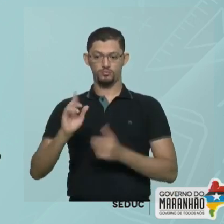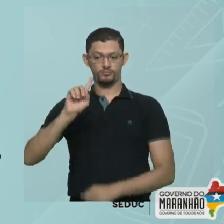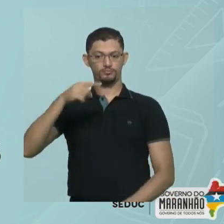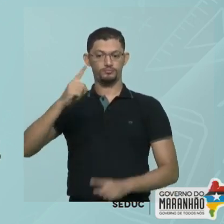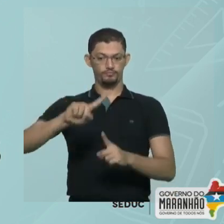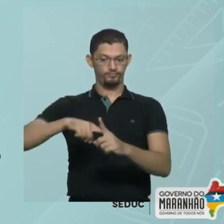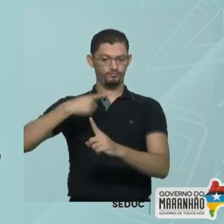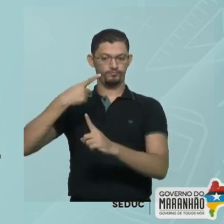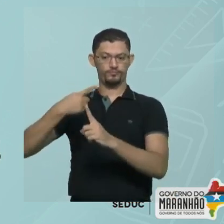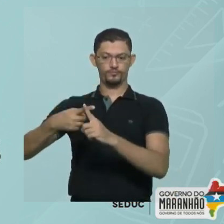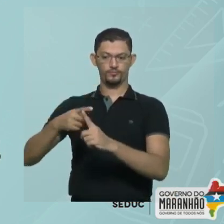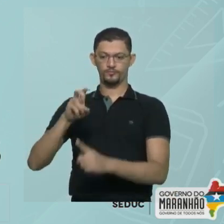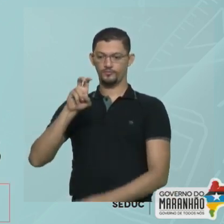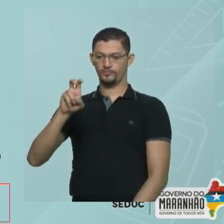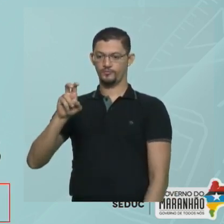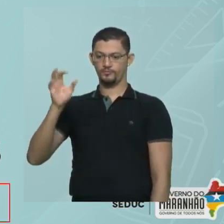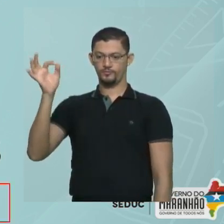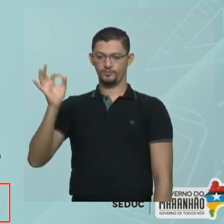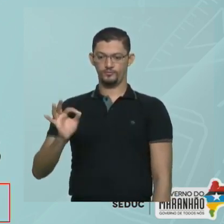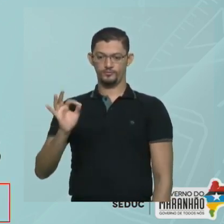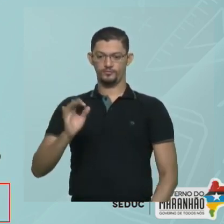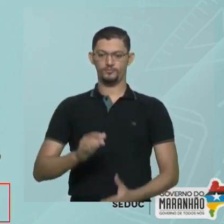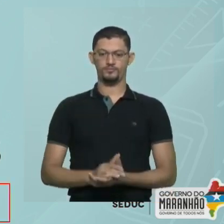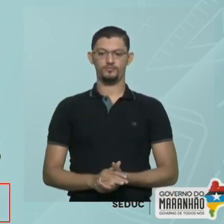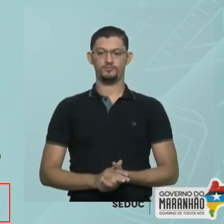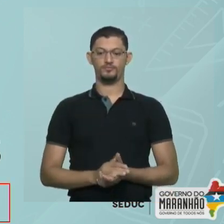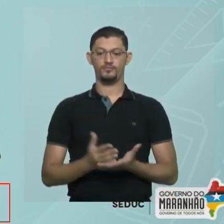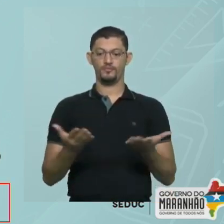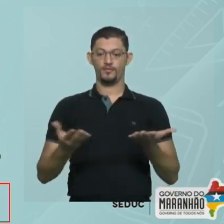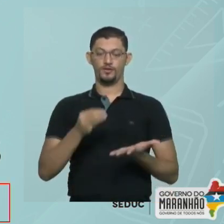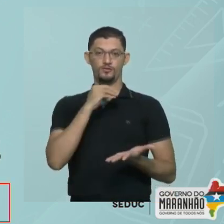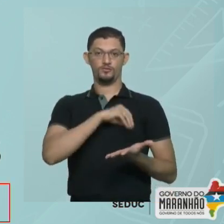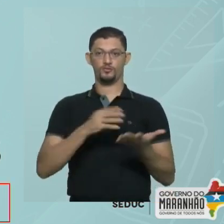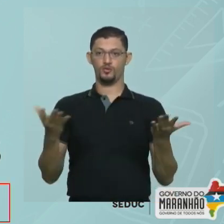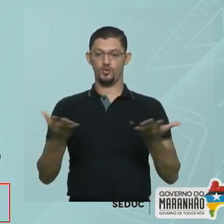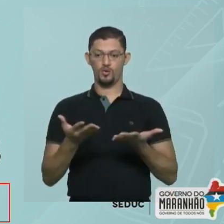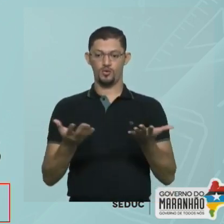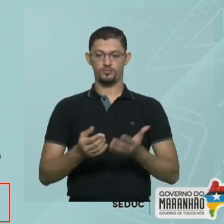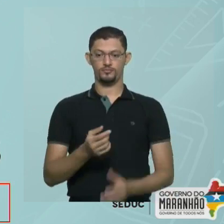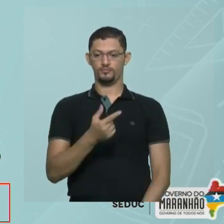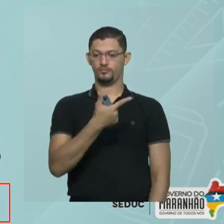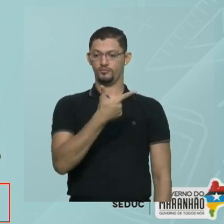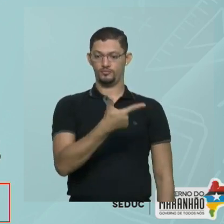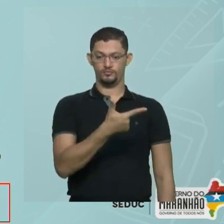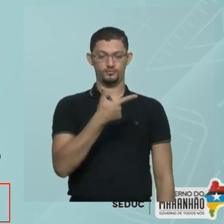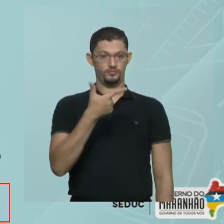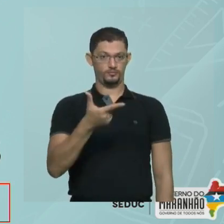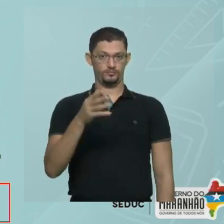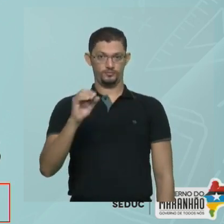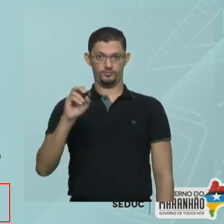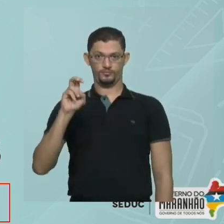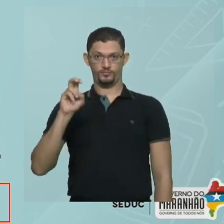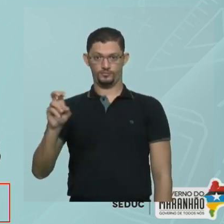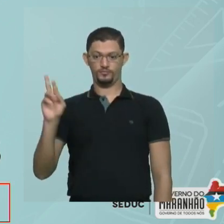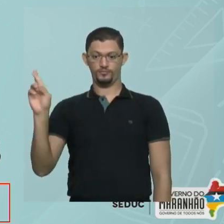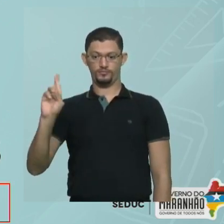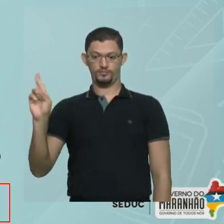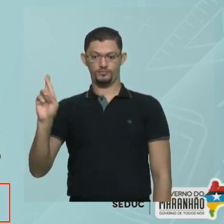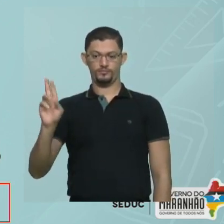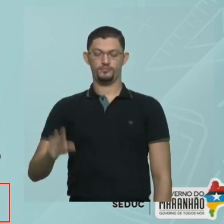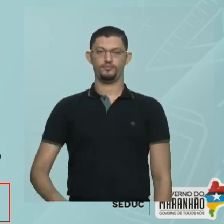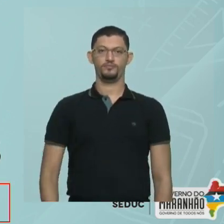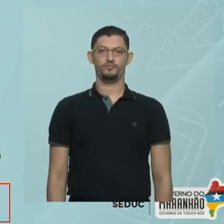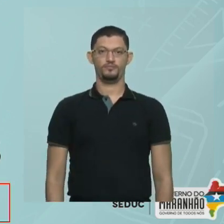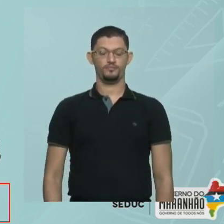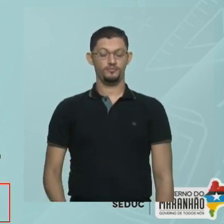o aumento de 5%, ok? E a gente tem o salário atual de João é de R$